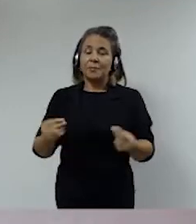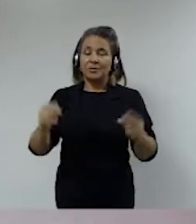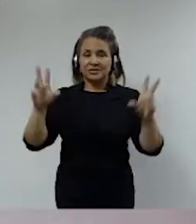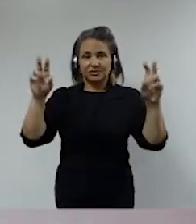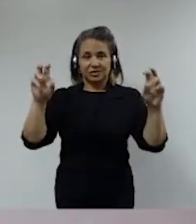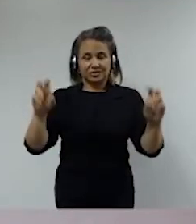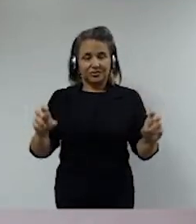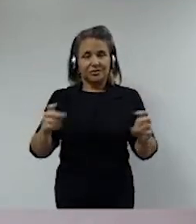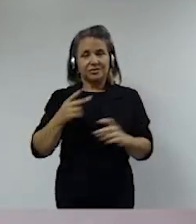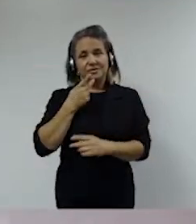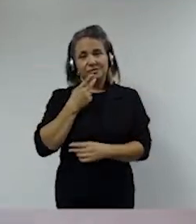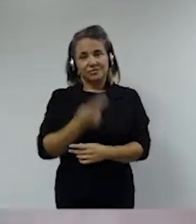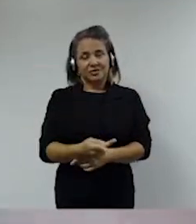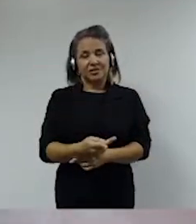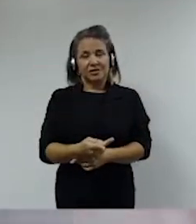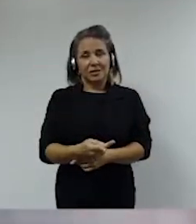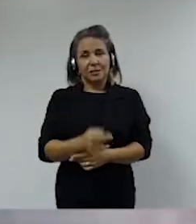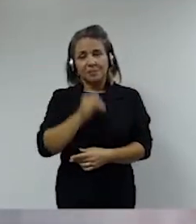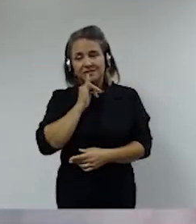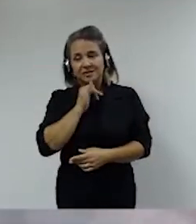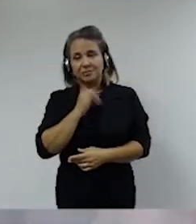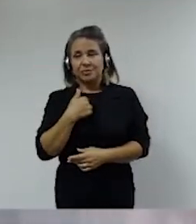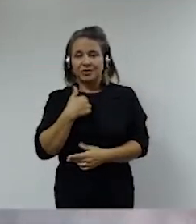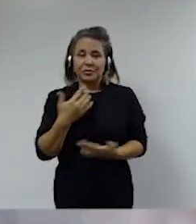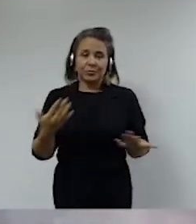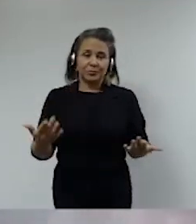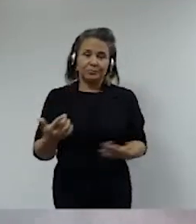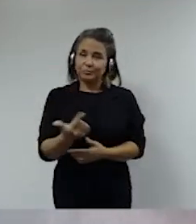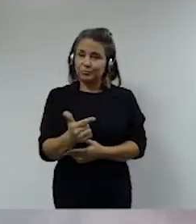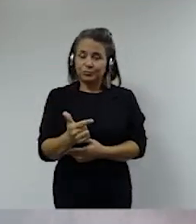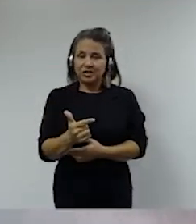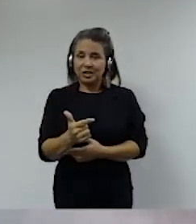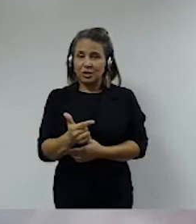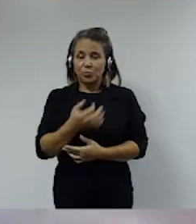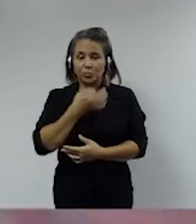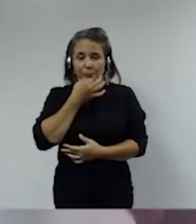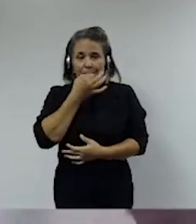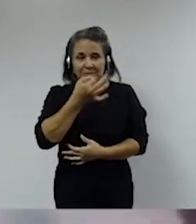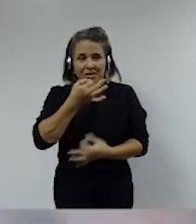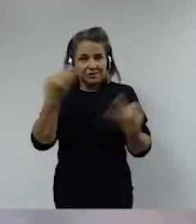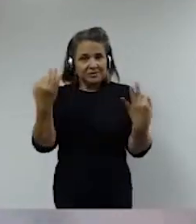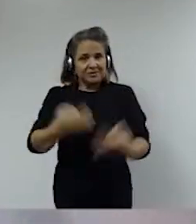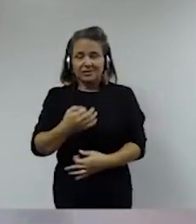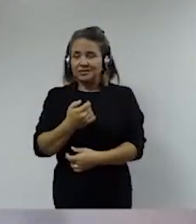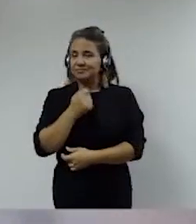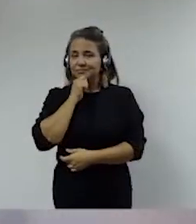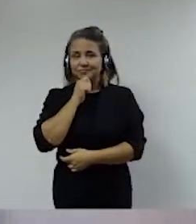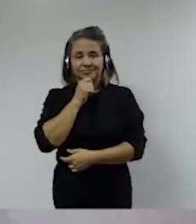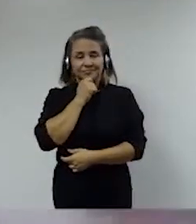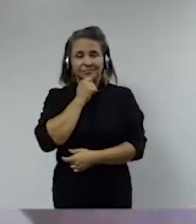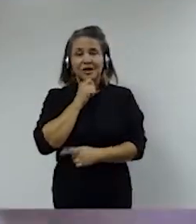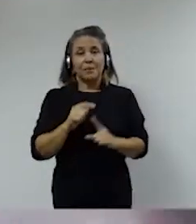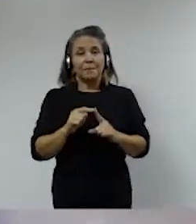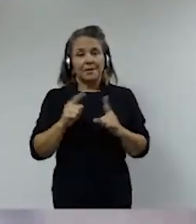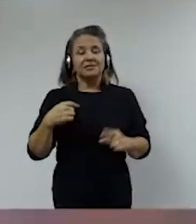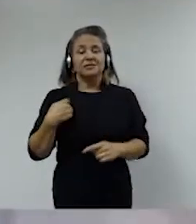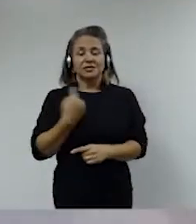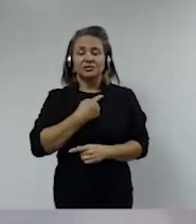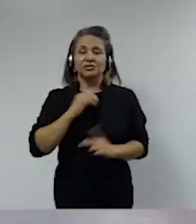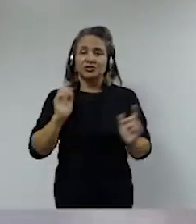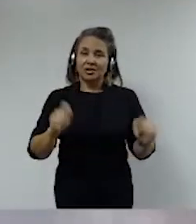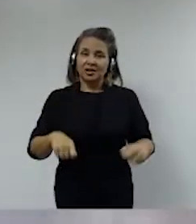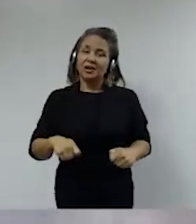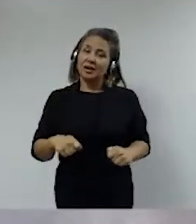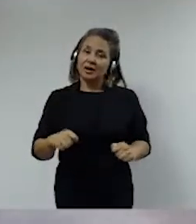eu diria que eu pelo menos não tenho ainda uma opinião fechada, enfim, mas nós já